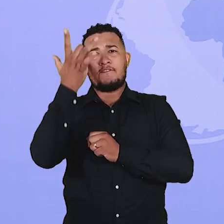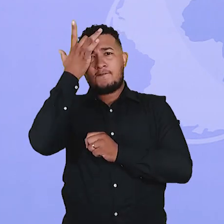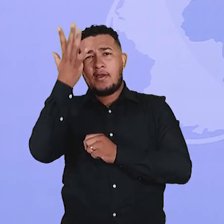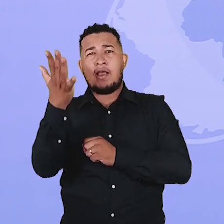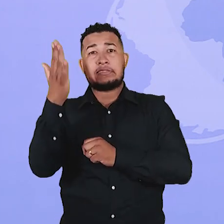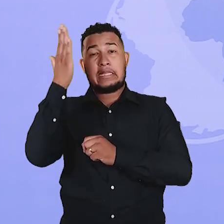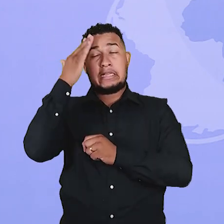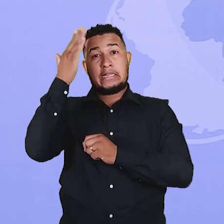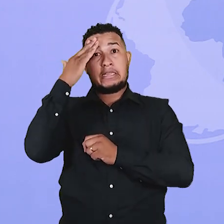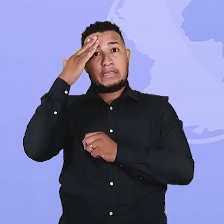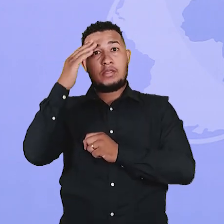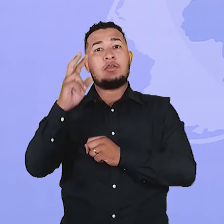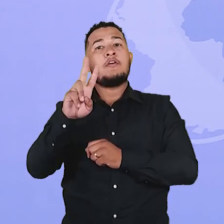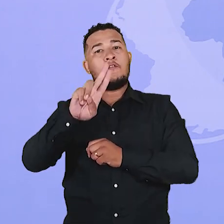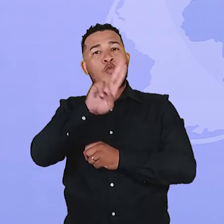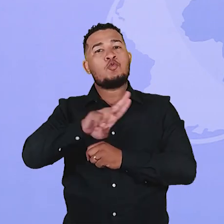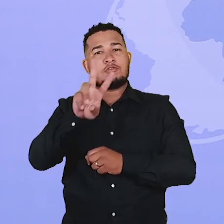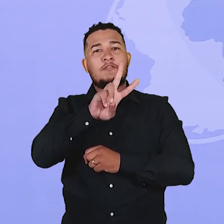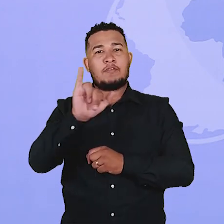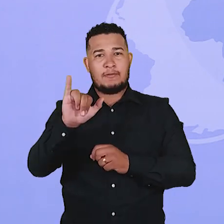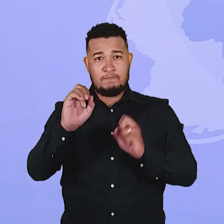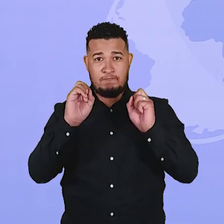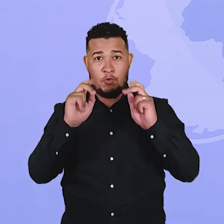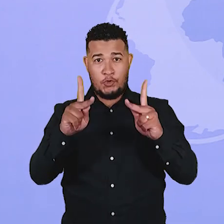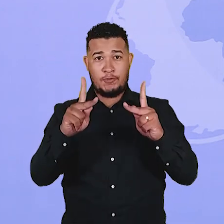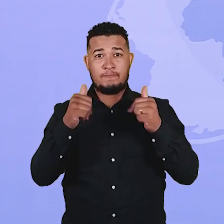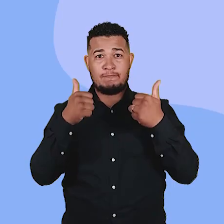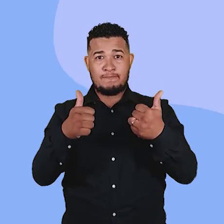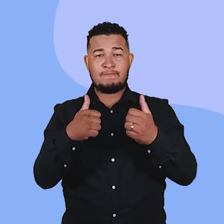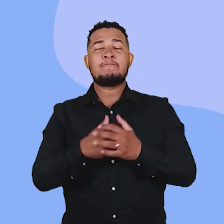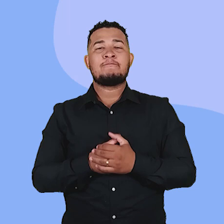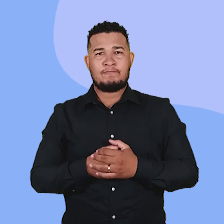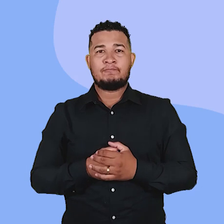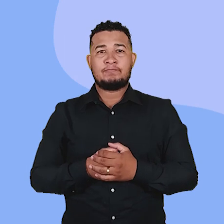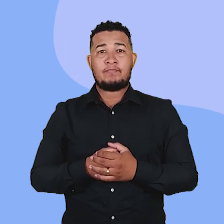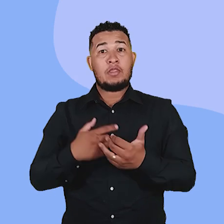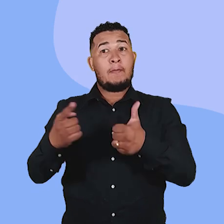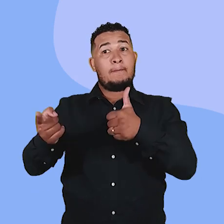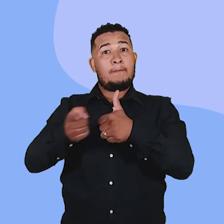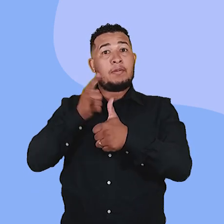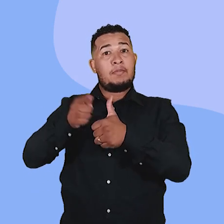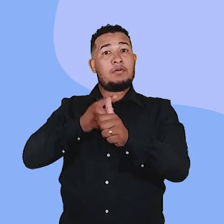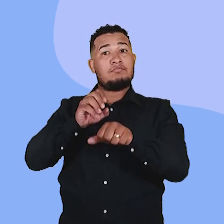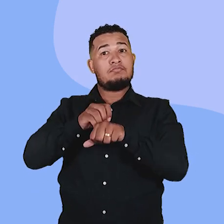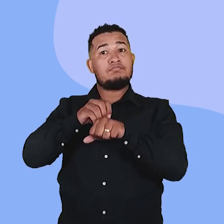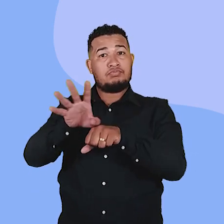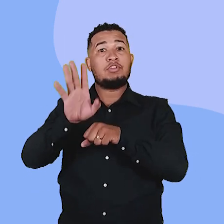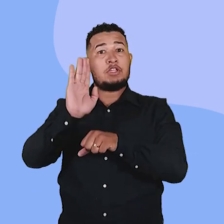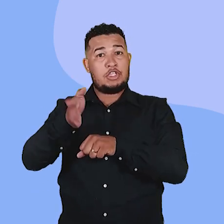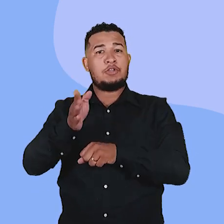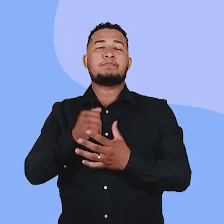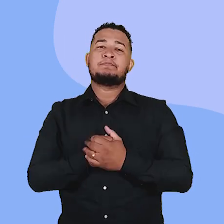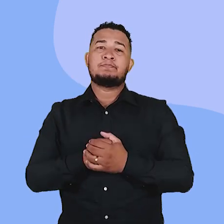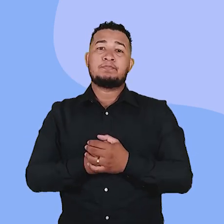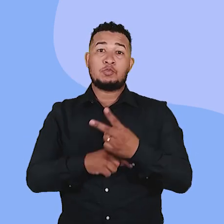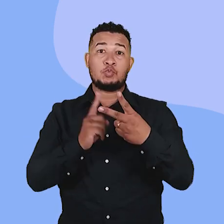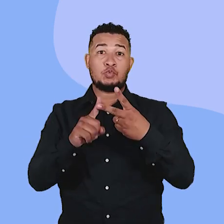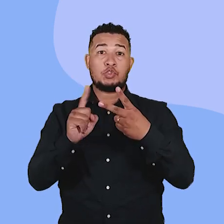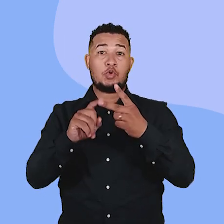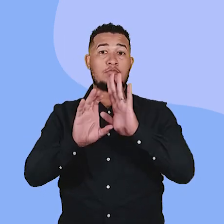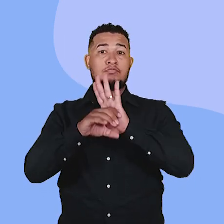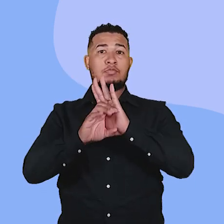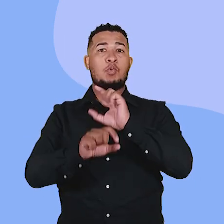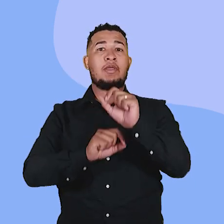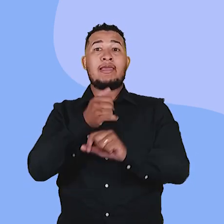gente compreender, a gente vai utilizar. Beleza? Então, o primeiro conceito aí, o segundo conceito vai ser